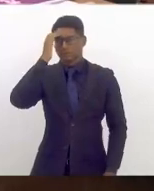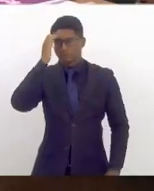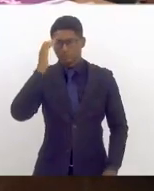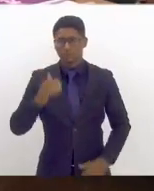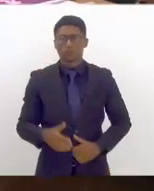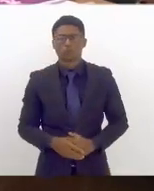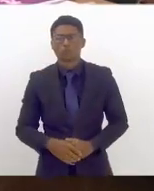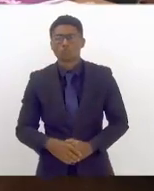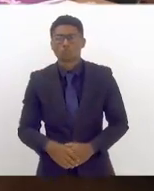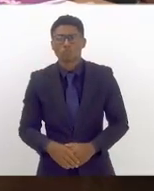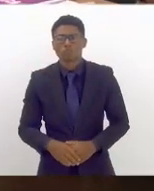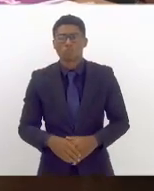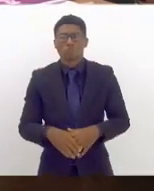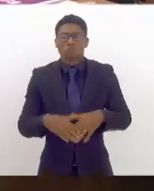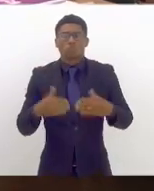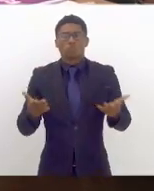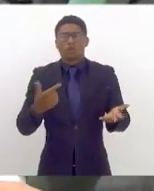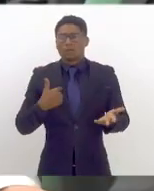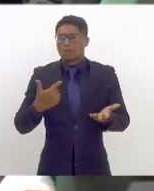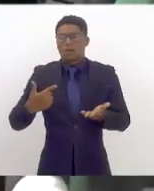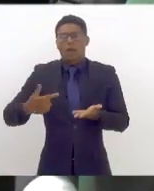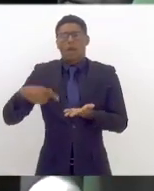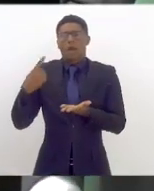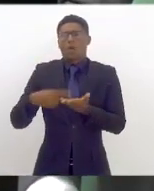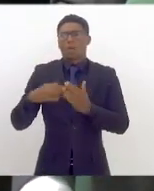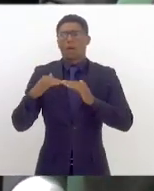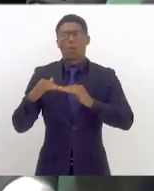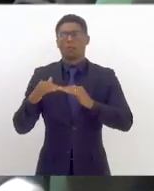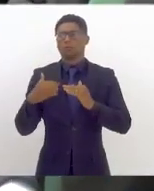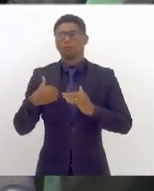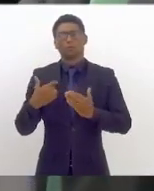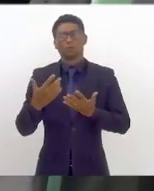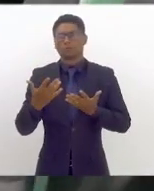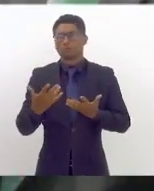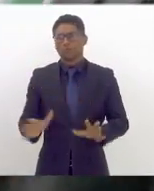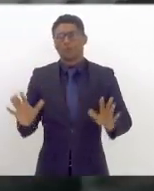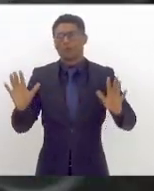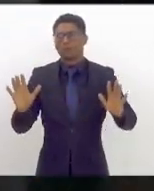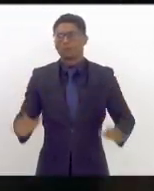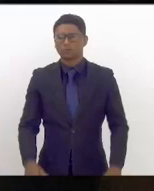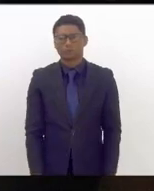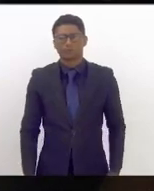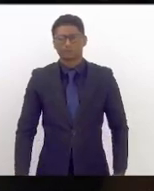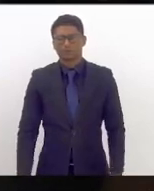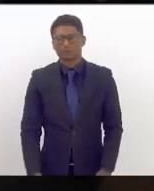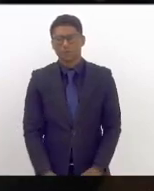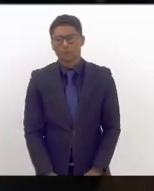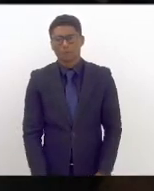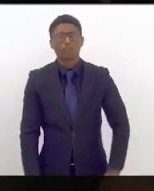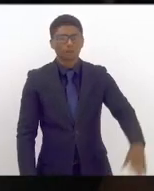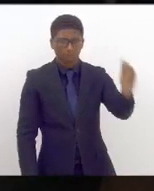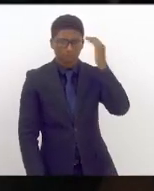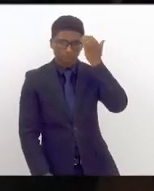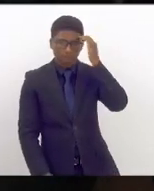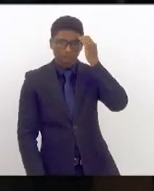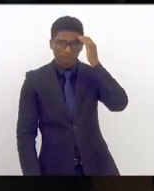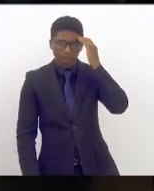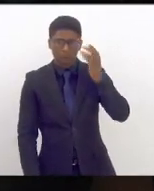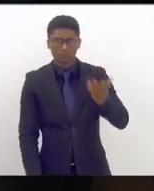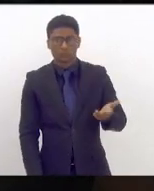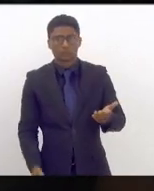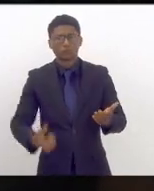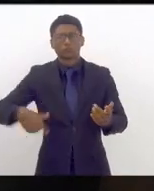não não gostaria de acordo o presidente Ok de fazer o presidente quem entendo eh o autor e como disse não é o